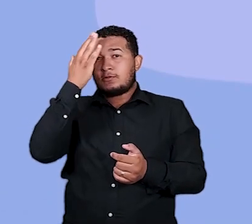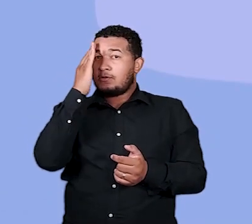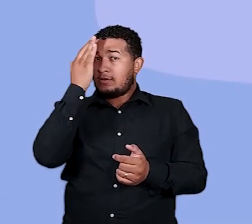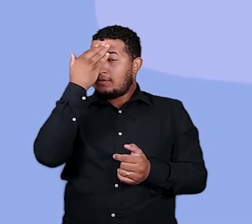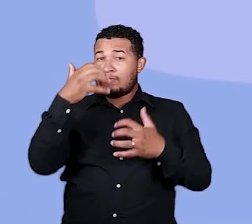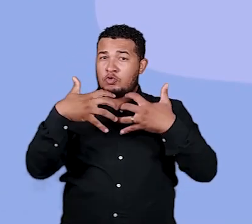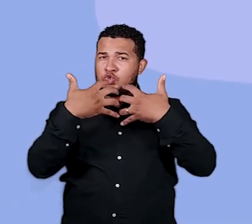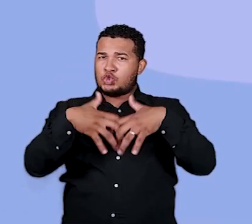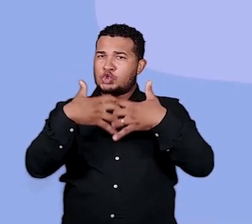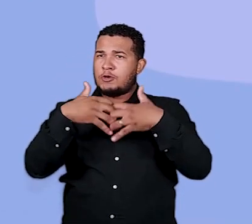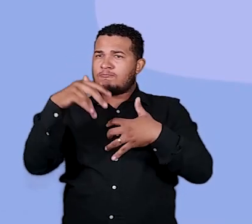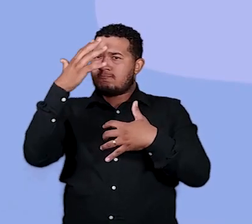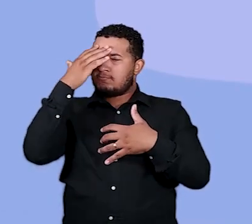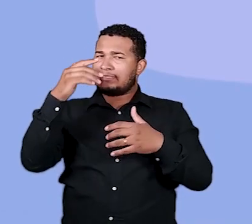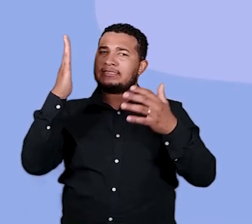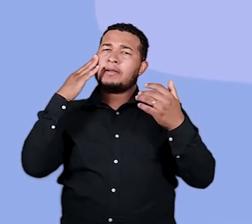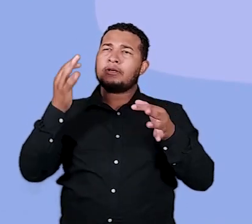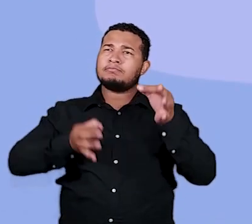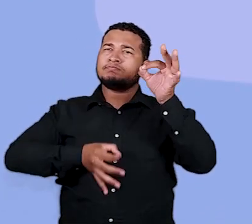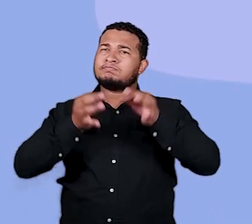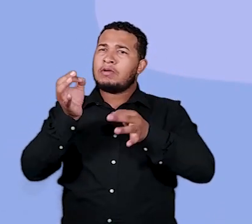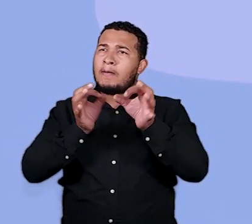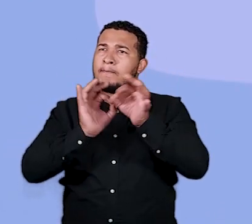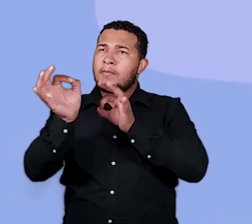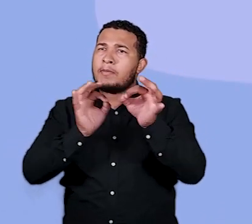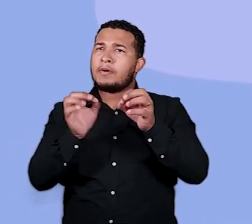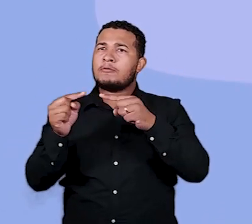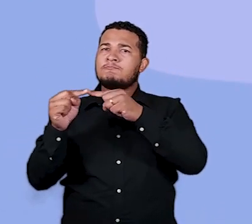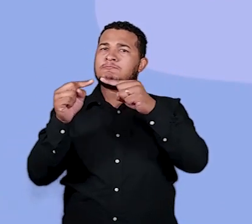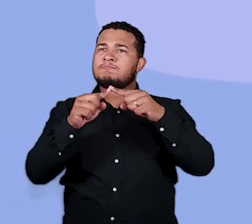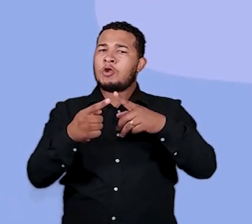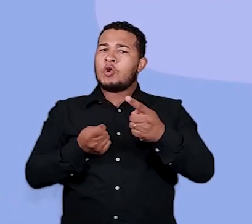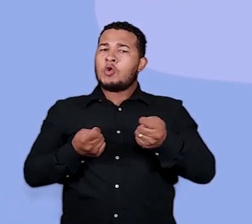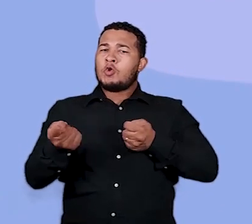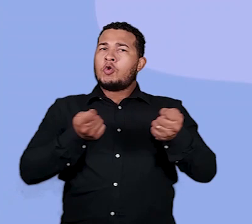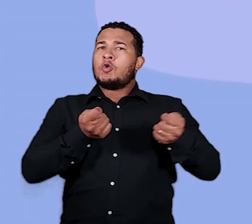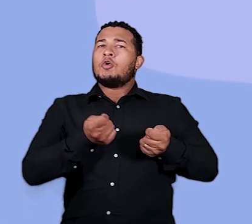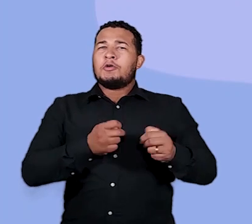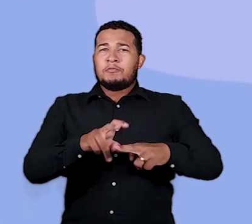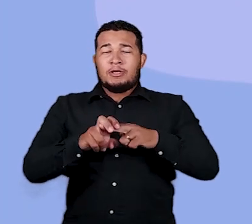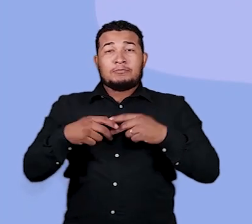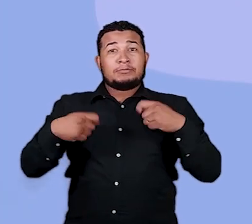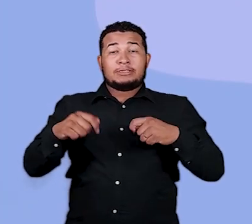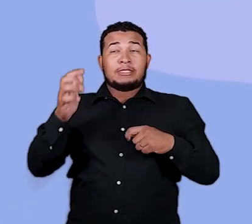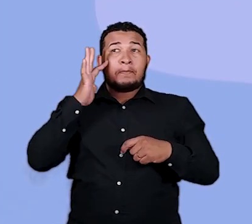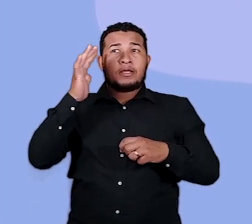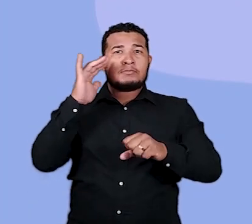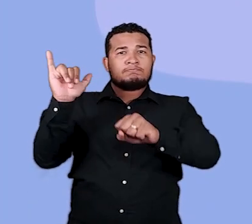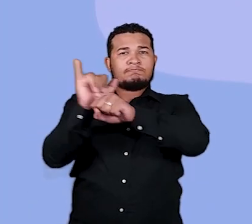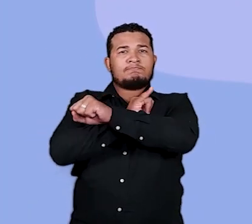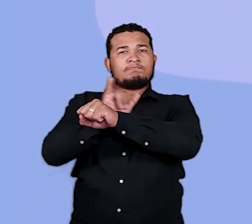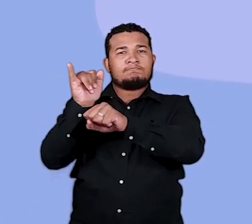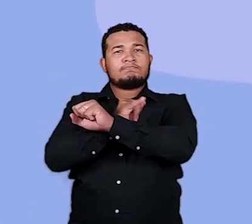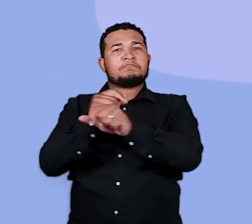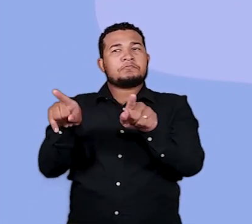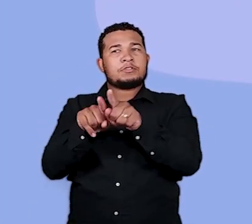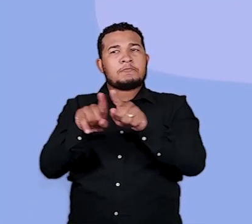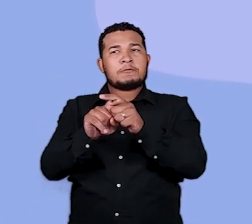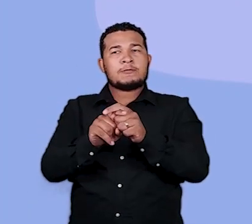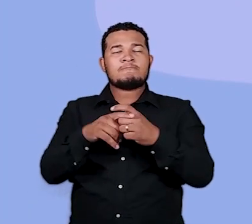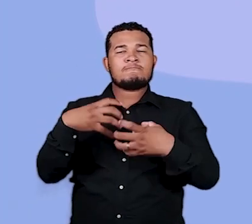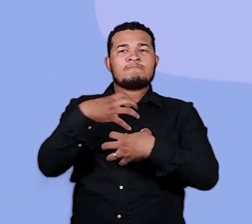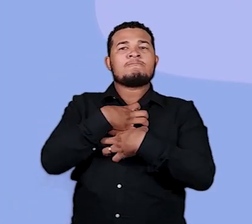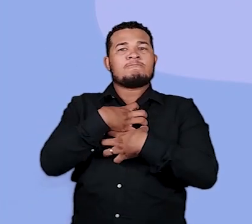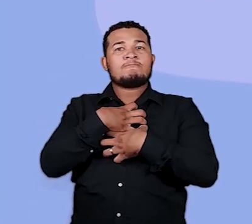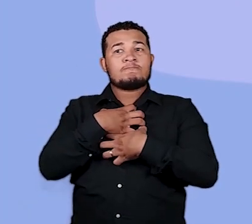pré-frontal, a área responsável pelo julgamento, planejamento e autocontrole. Por exigir um pensamento estratégico e